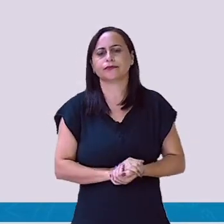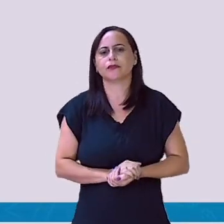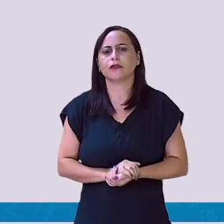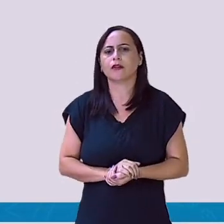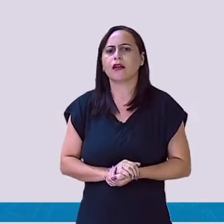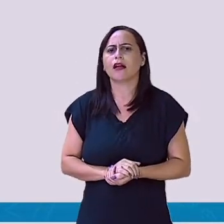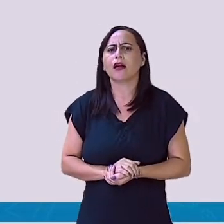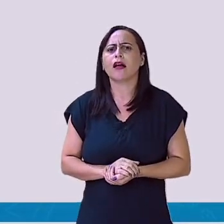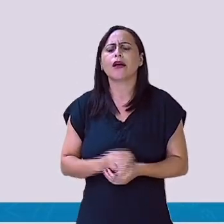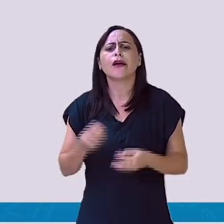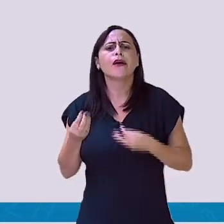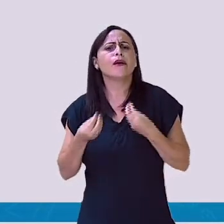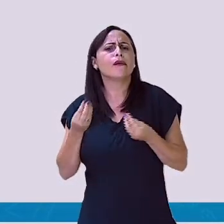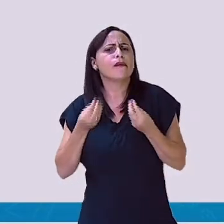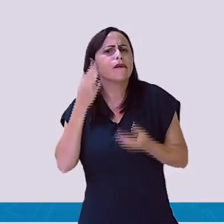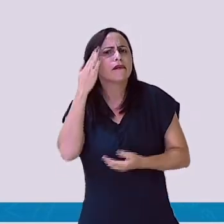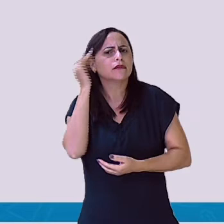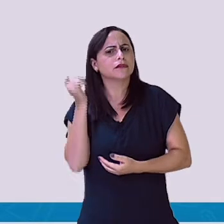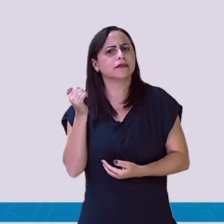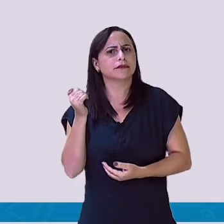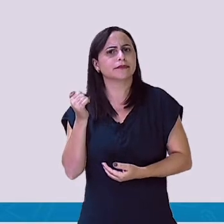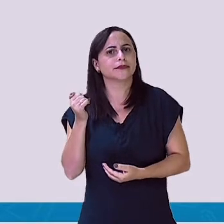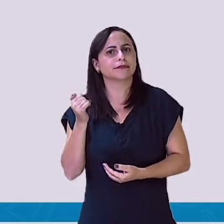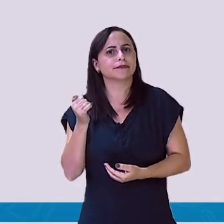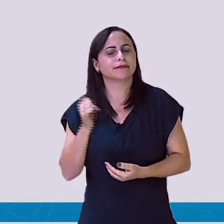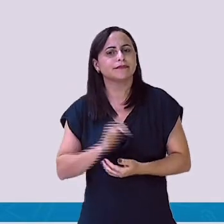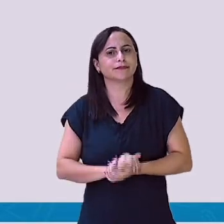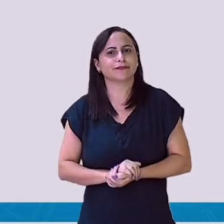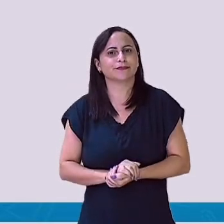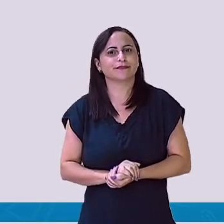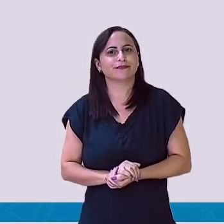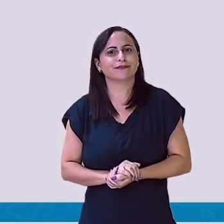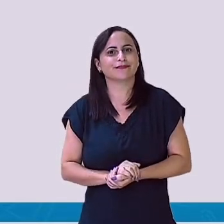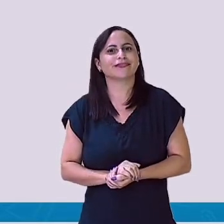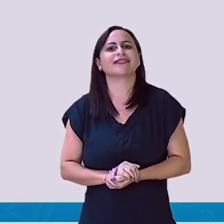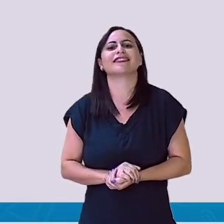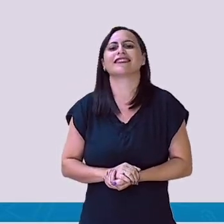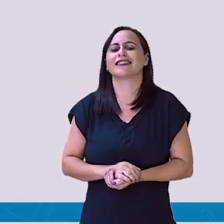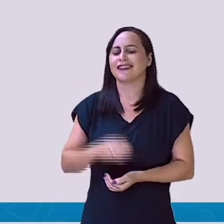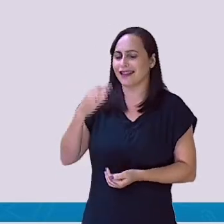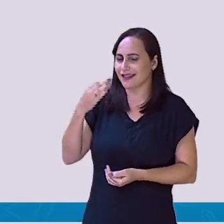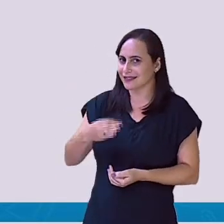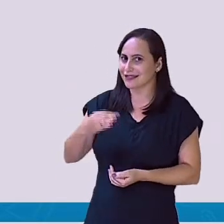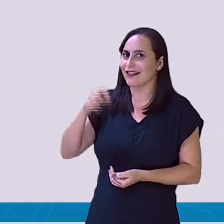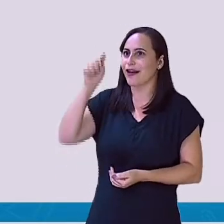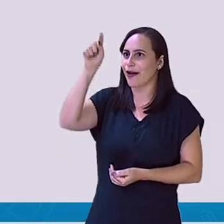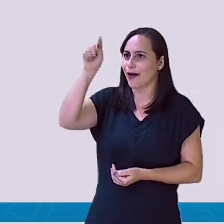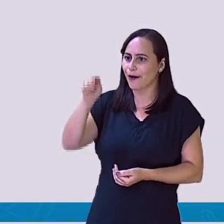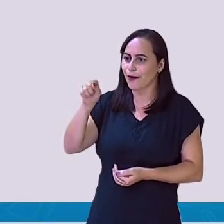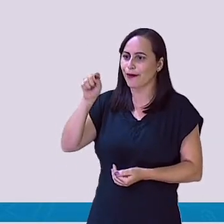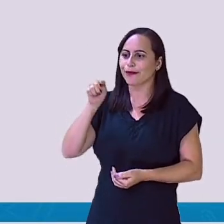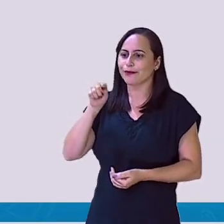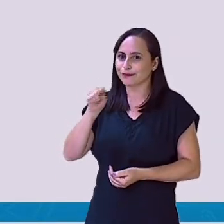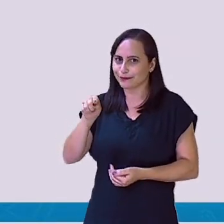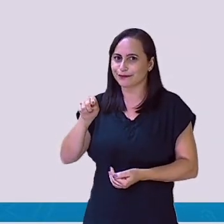frase é exclamativa? Pelo sinal de pontuação no final